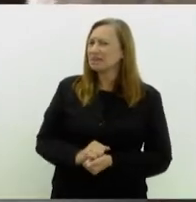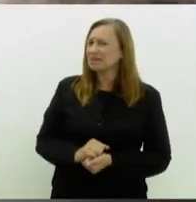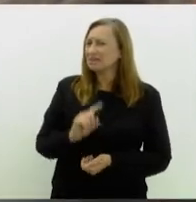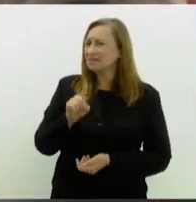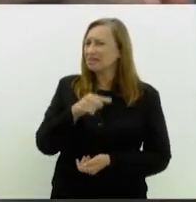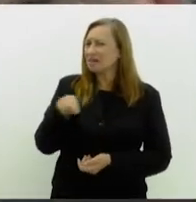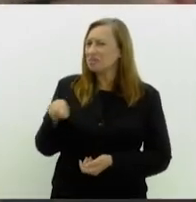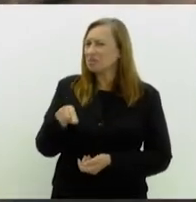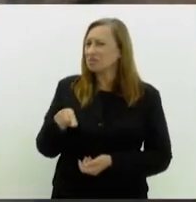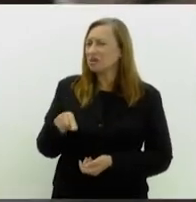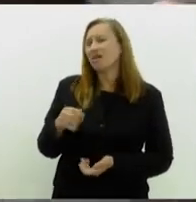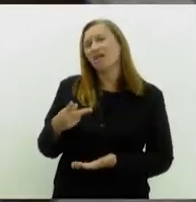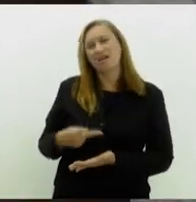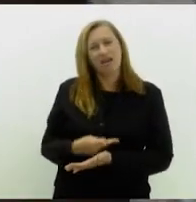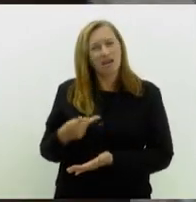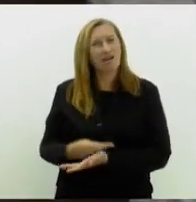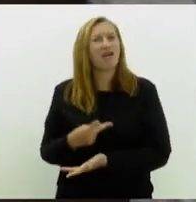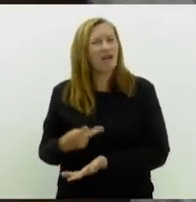uma